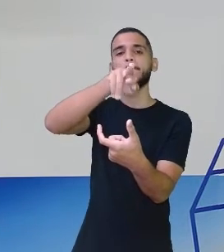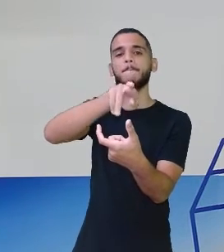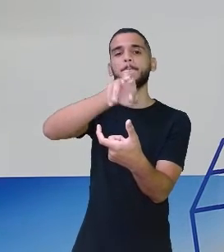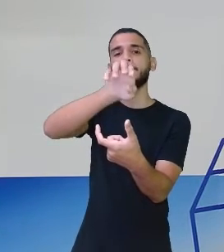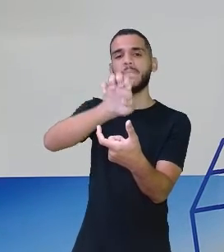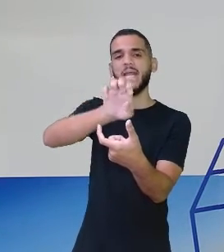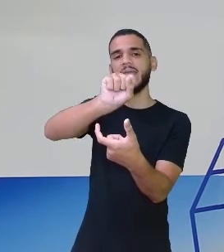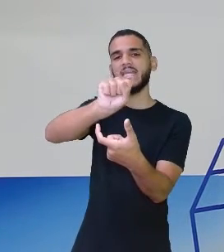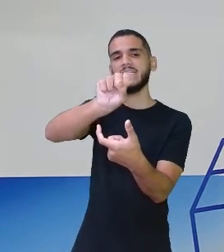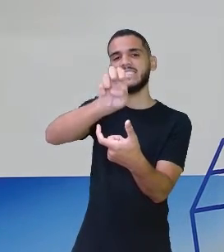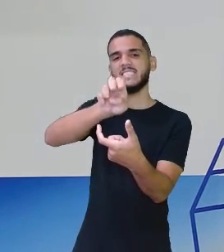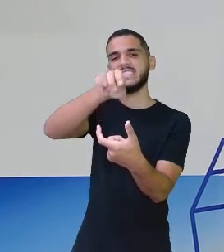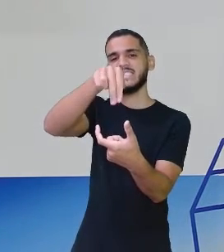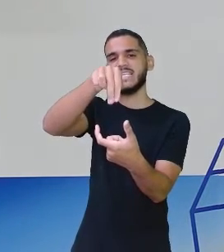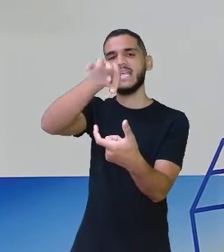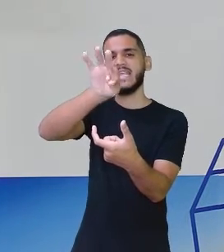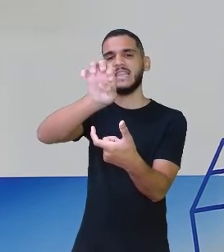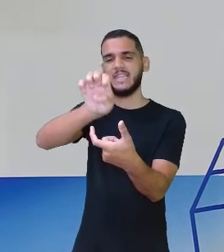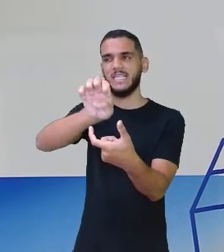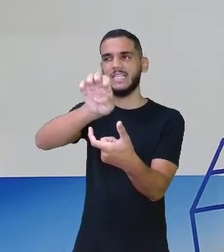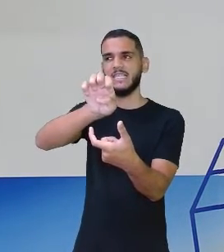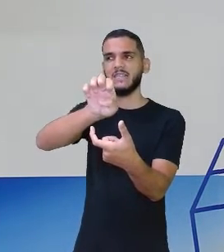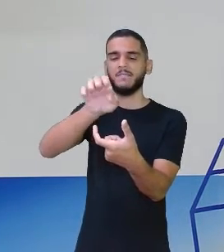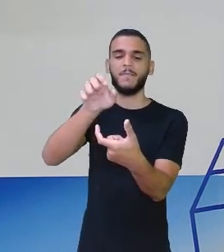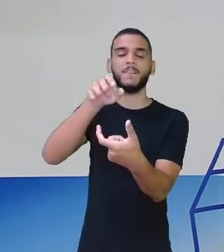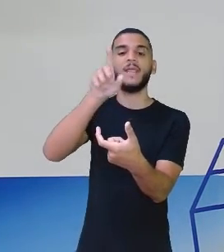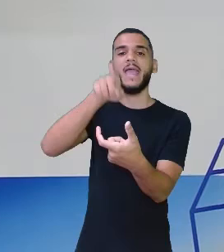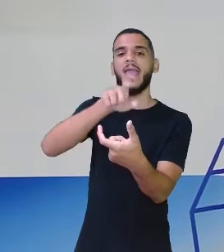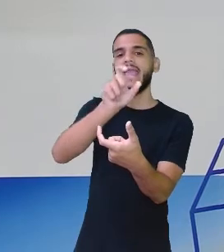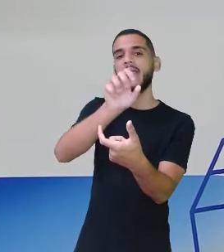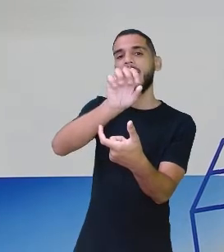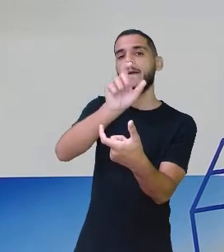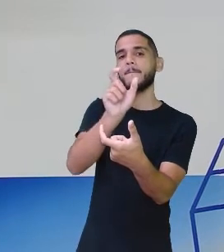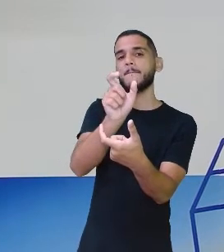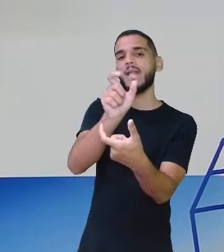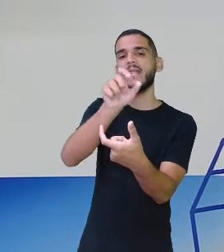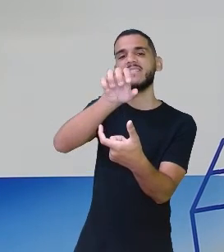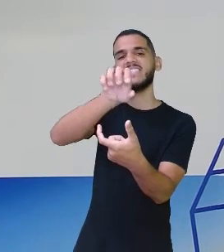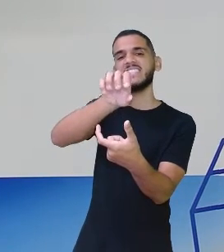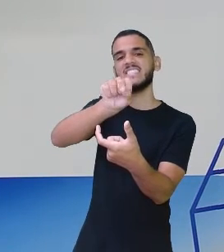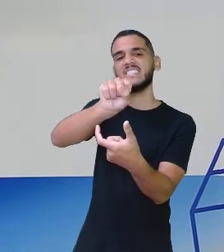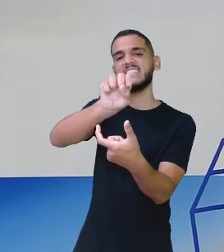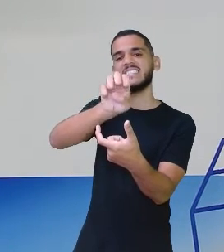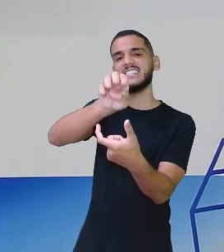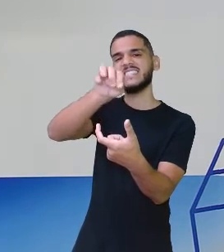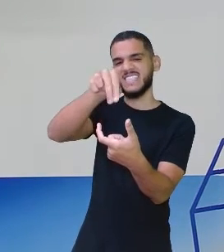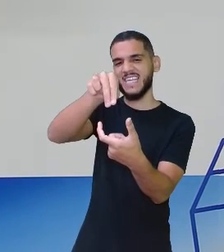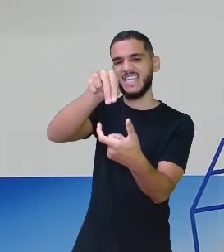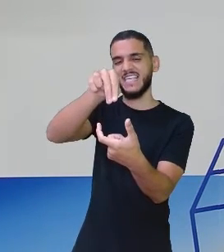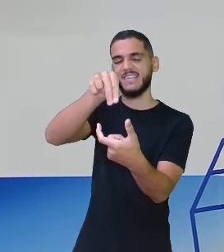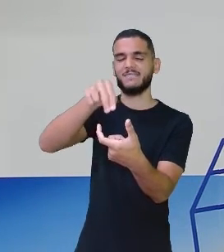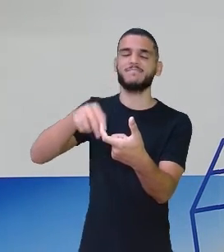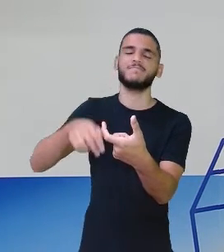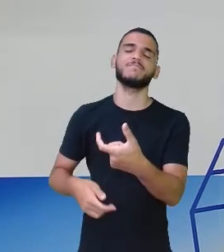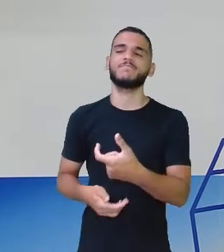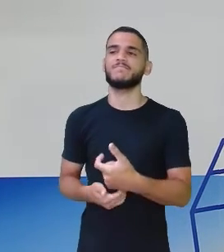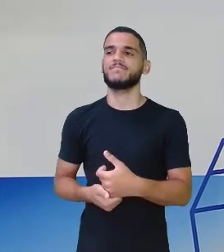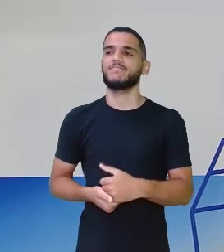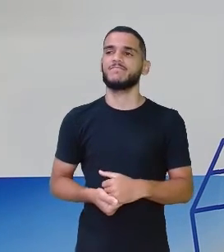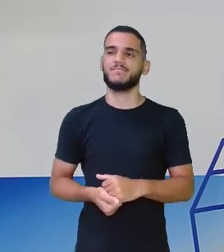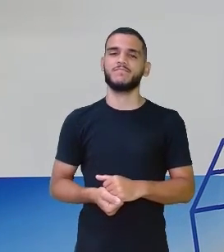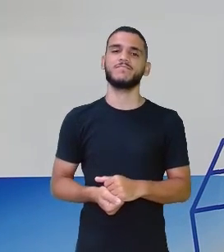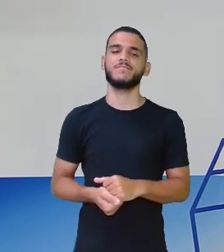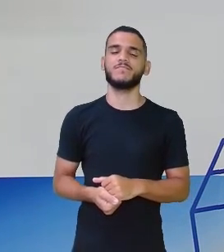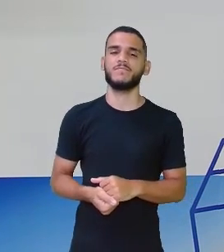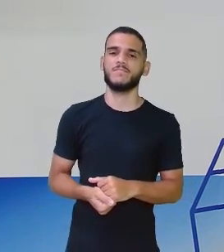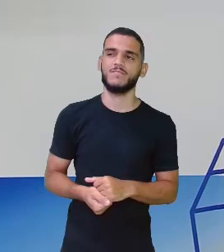Presente. Lembrando, esse S tem som de Z porque está entre vogais. Não é presente